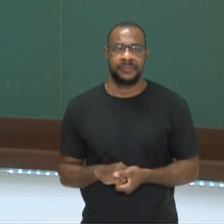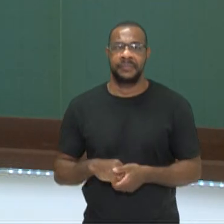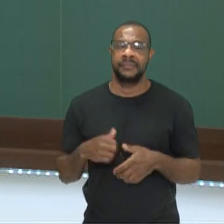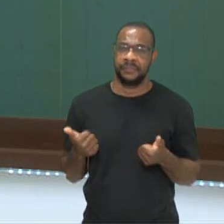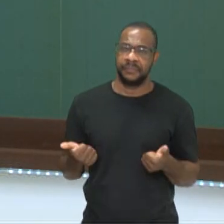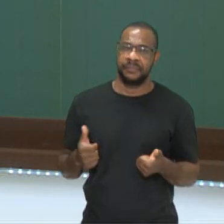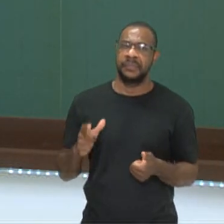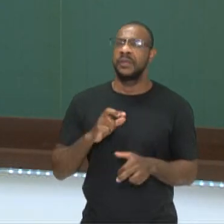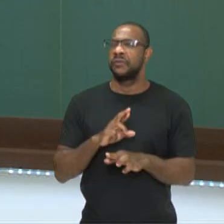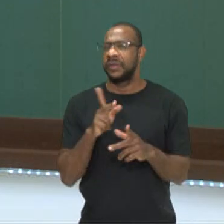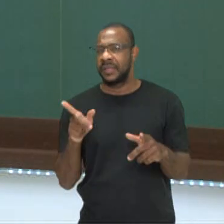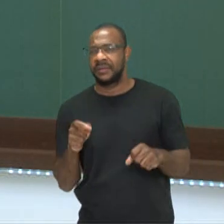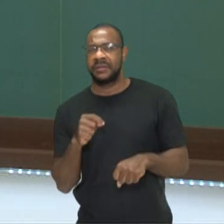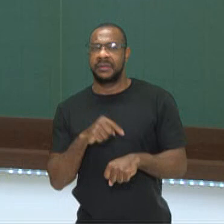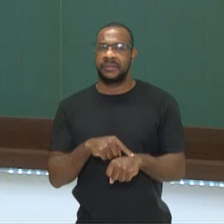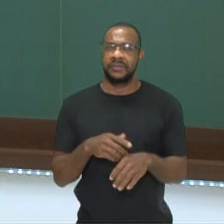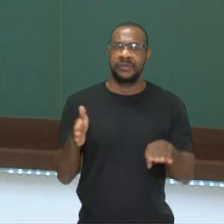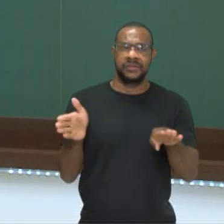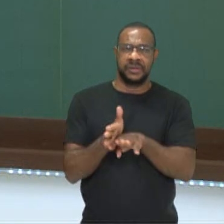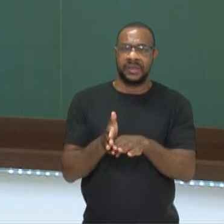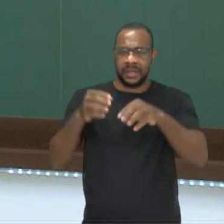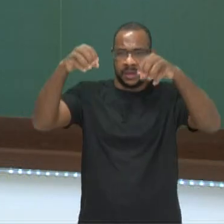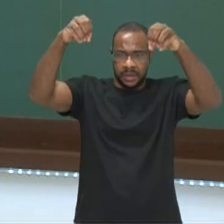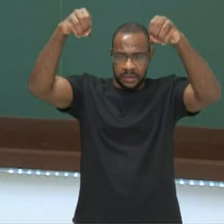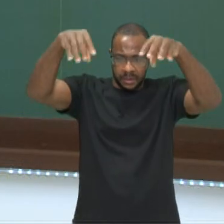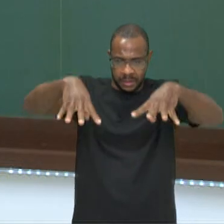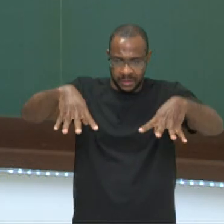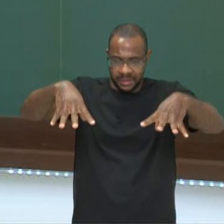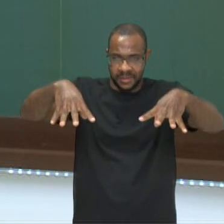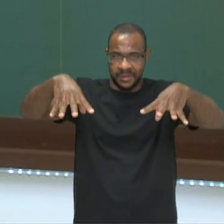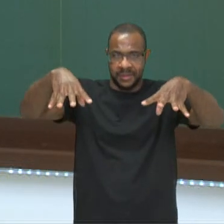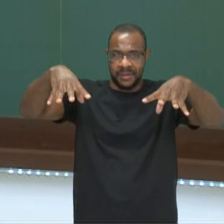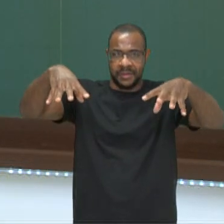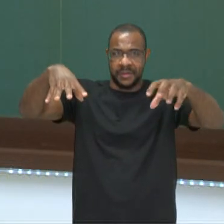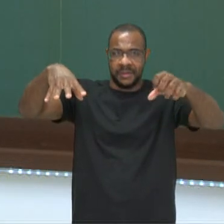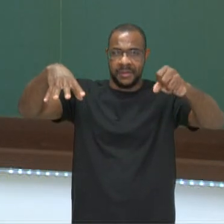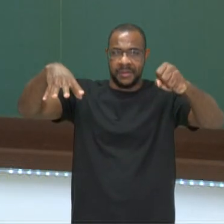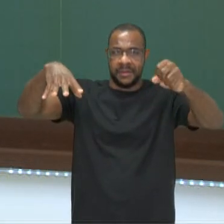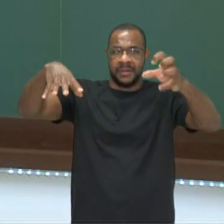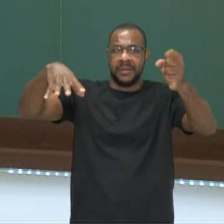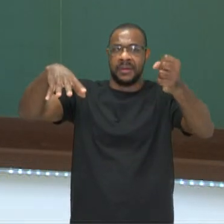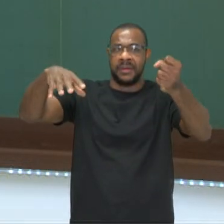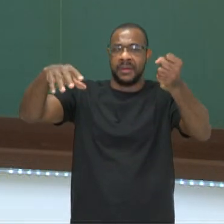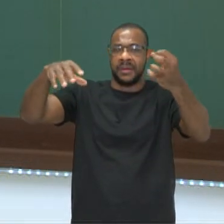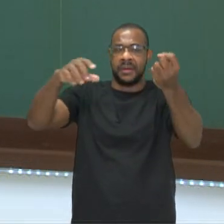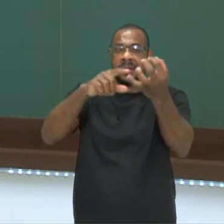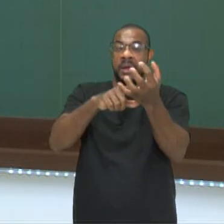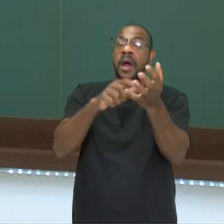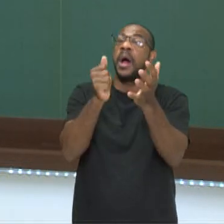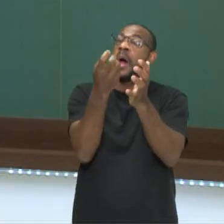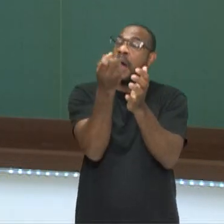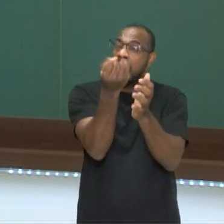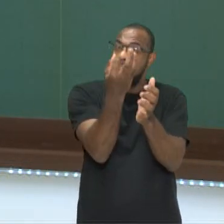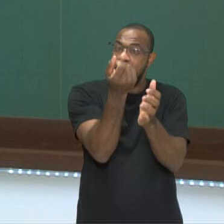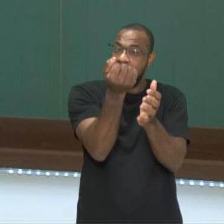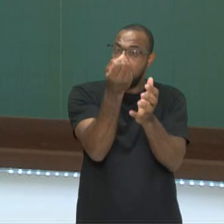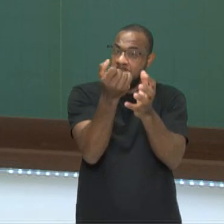tem diferença? Sabe que vai chegar no mesmo momento? A borracha, a folha aberta, a borracha e a folha fechada,